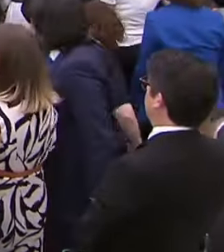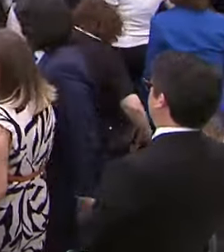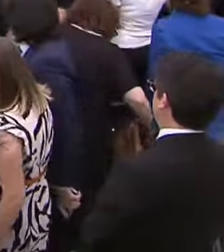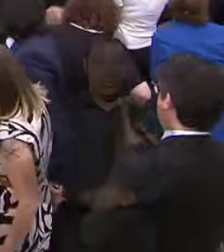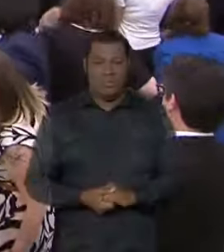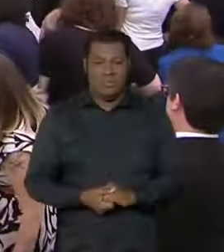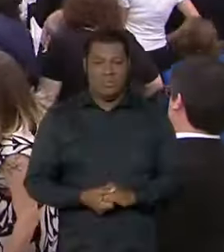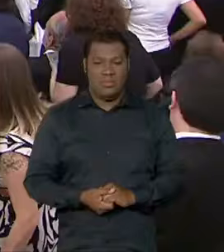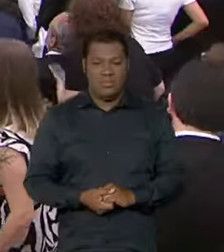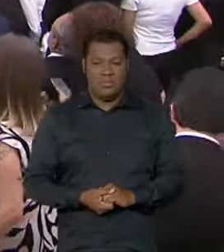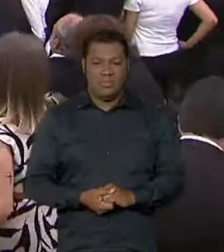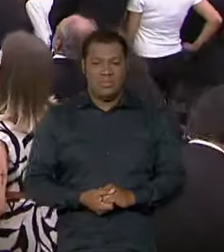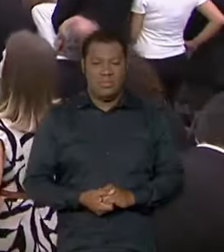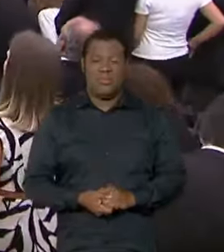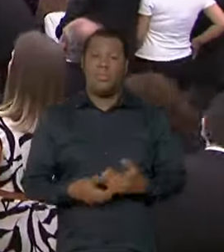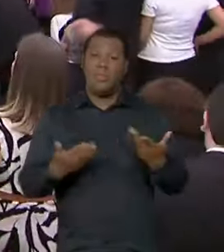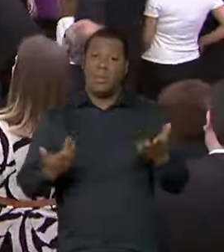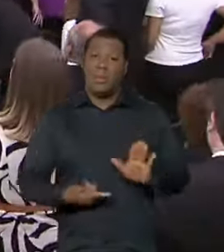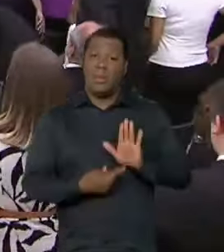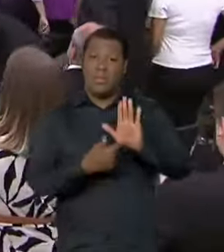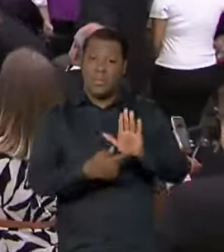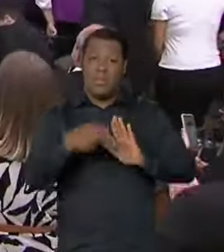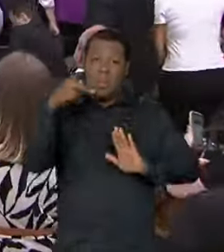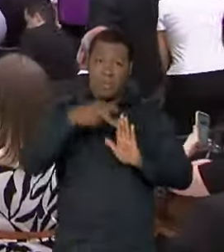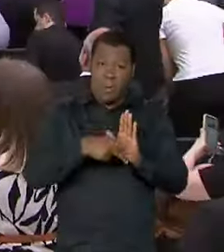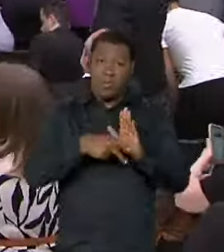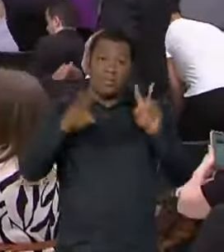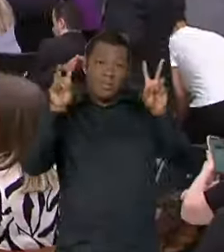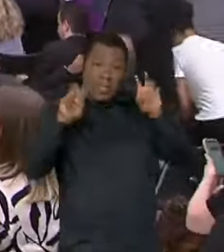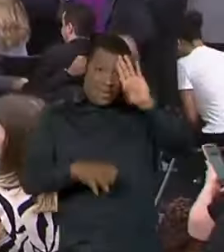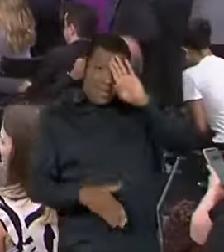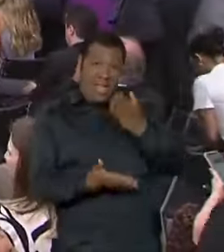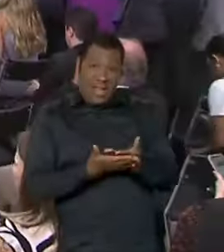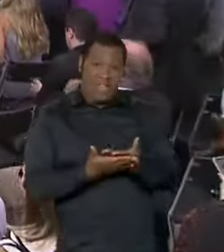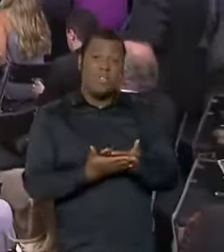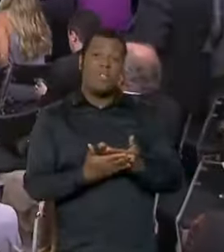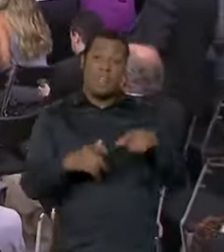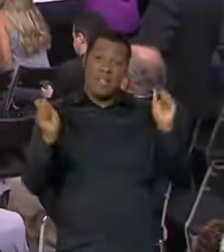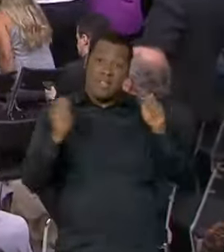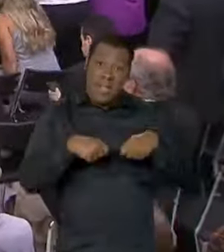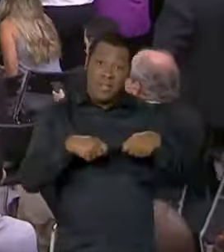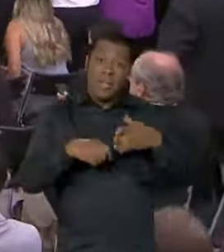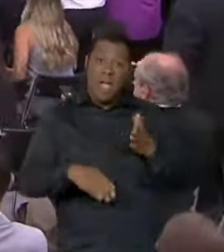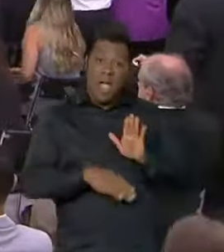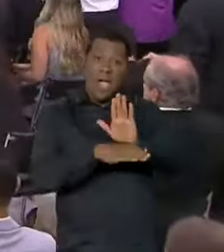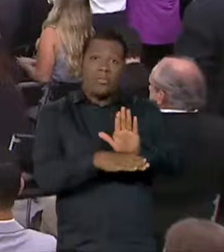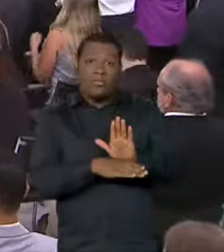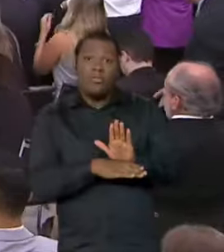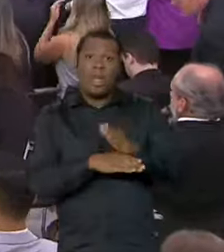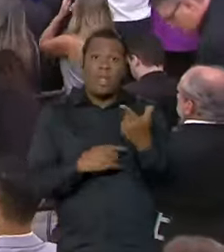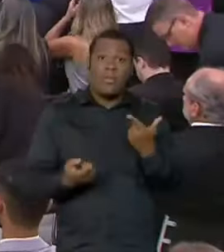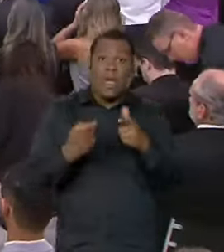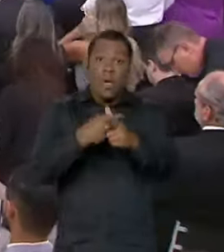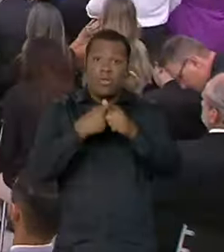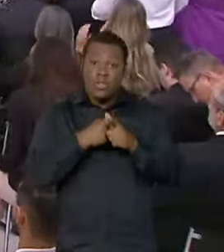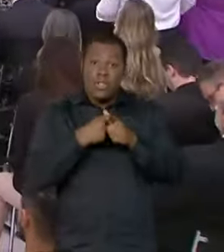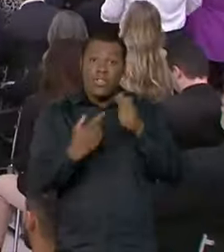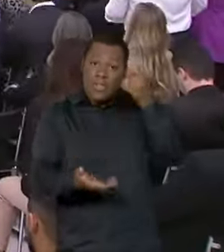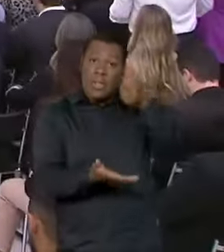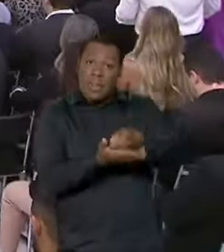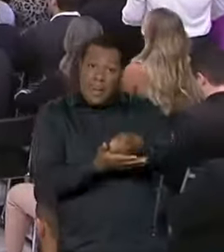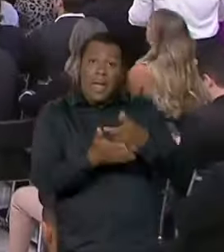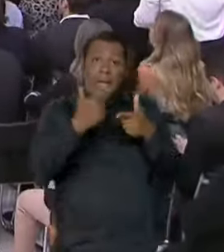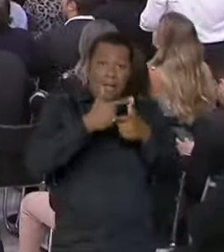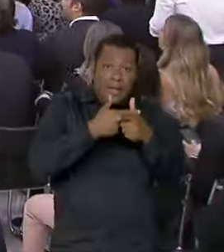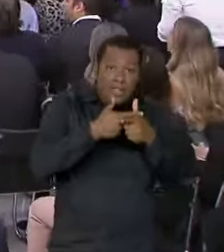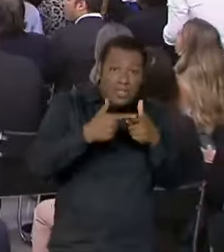Senhoras e senhores, o programa Acredita cria pacote de crédito dividido em quatro eixos. Eixo